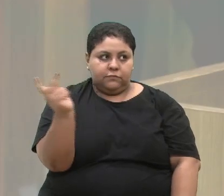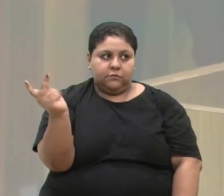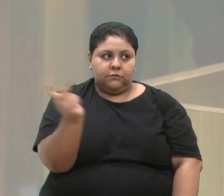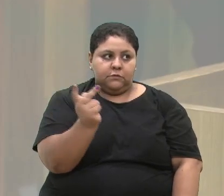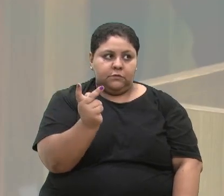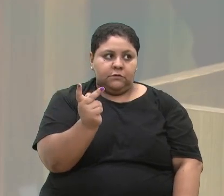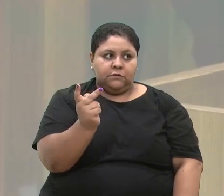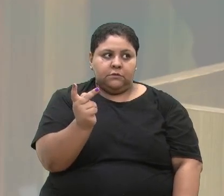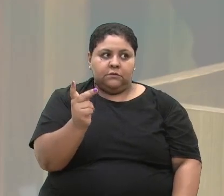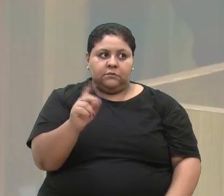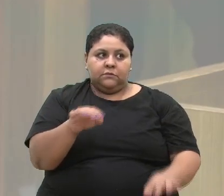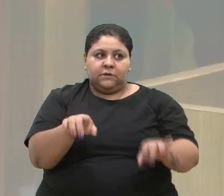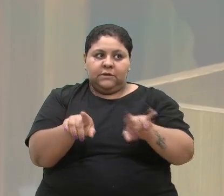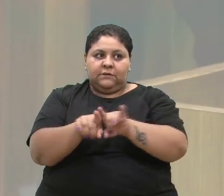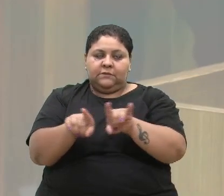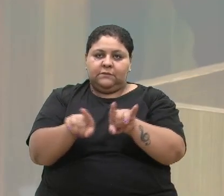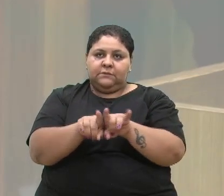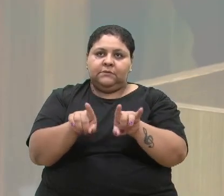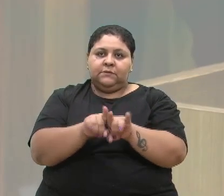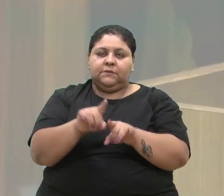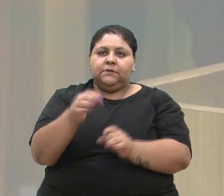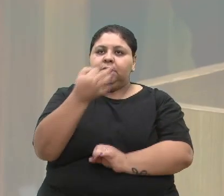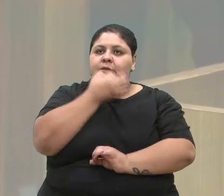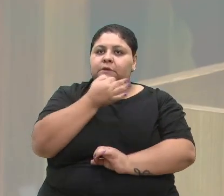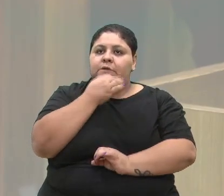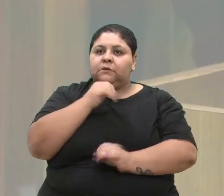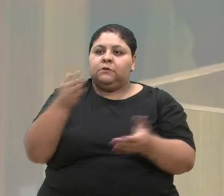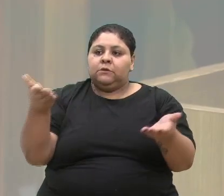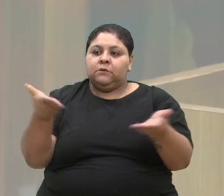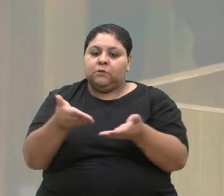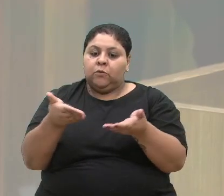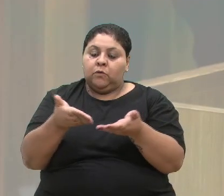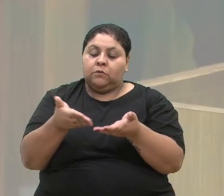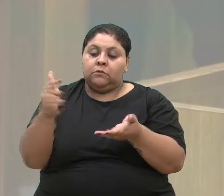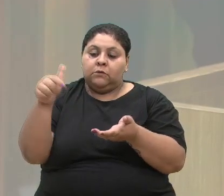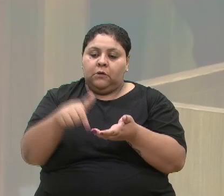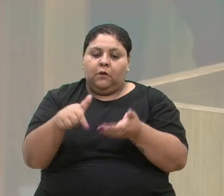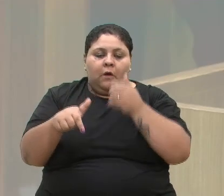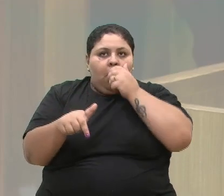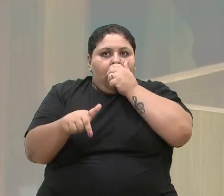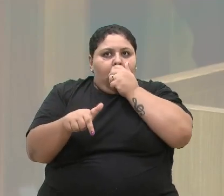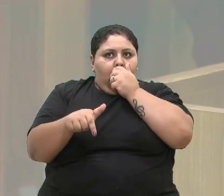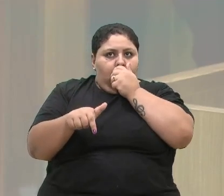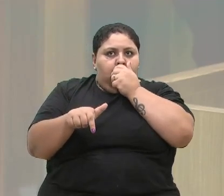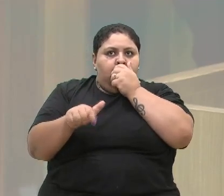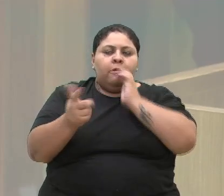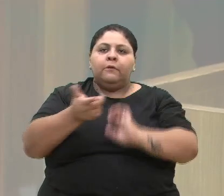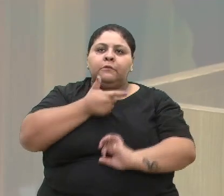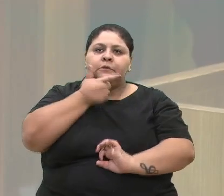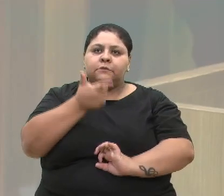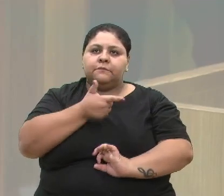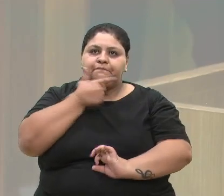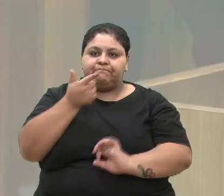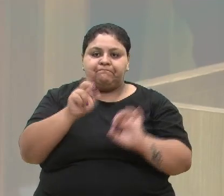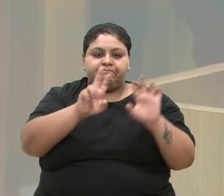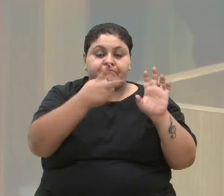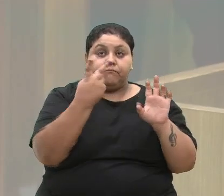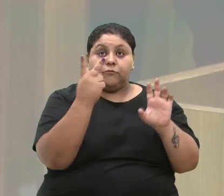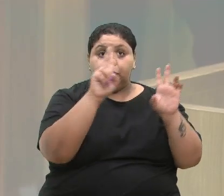cidade de Caxias do Sul, eu venho aqui tentar, nesse espaço, falar de dois temas